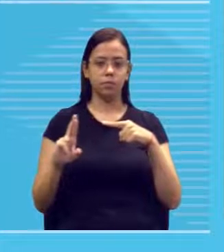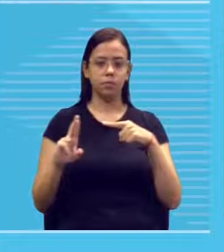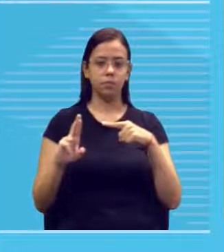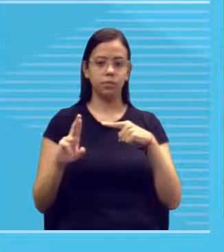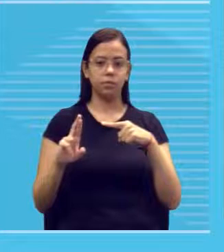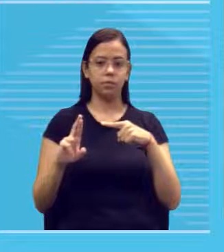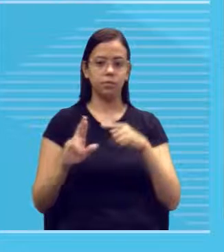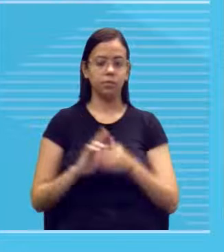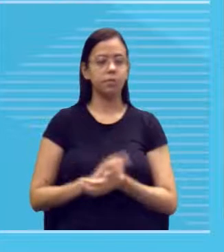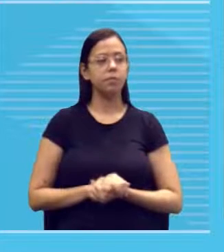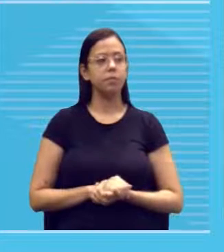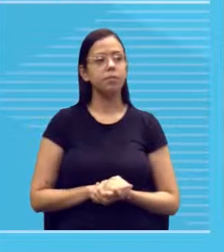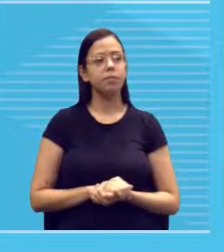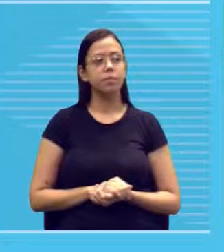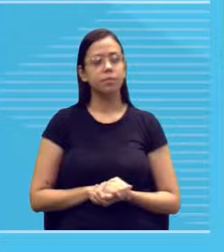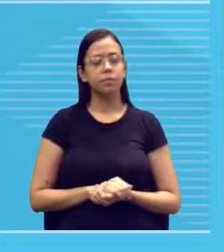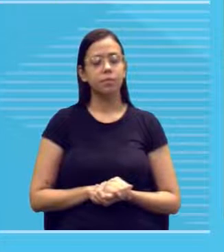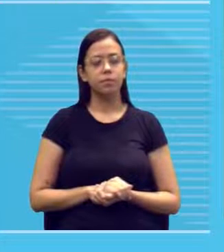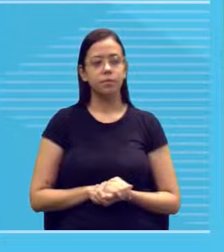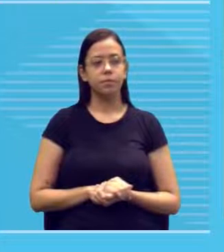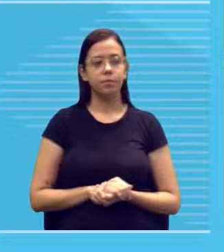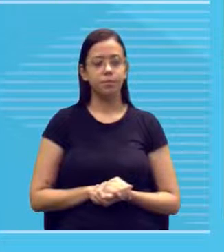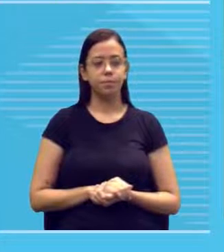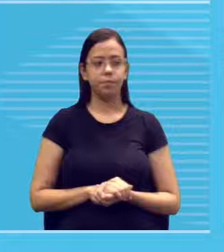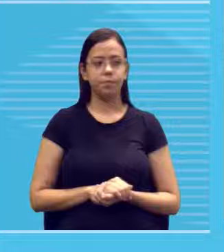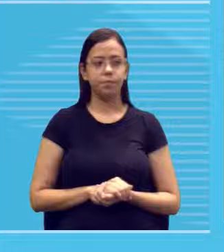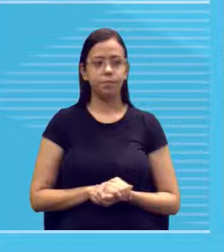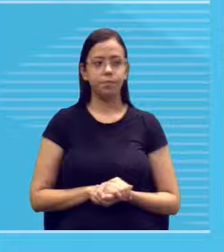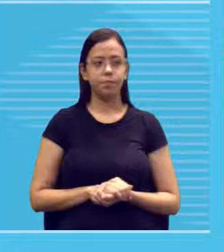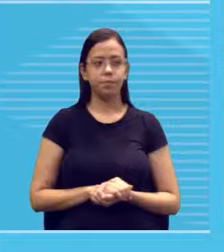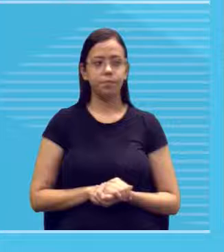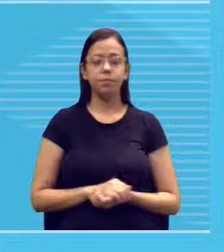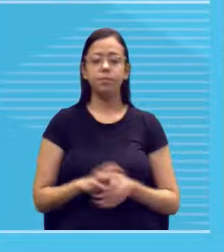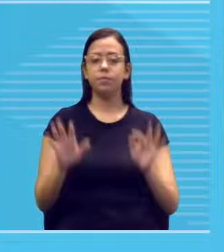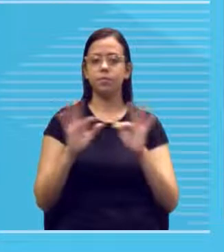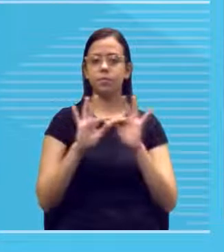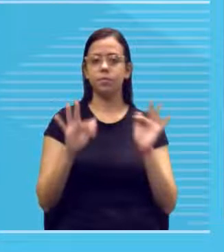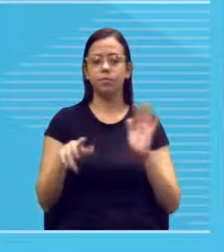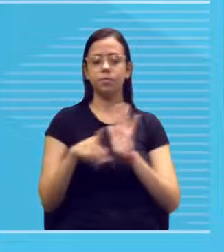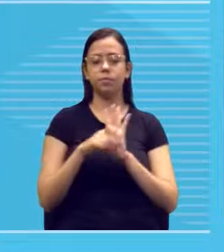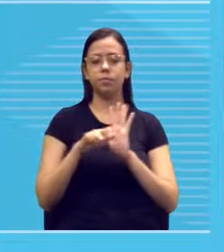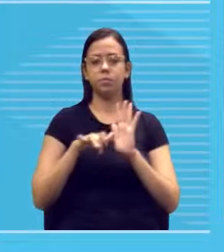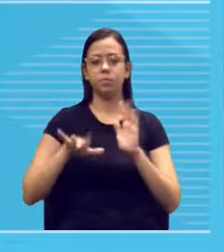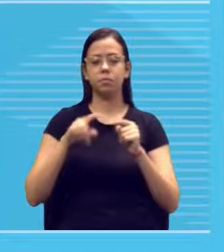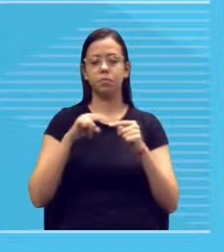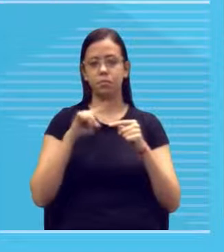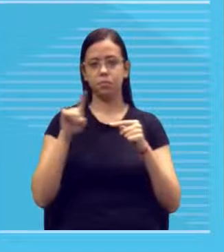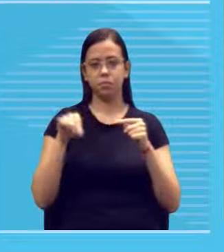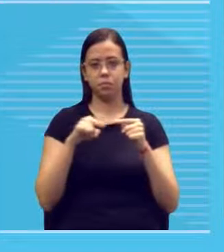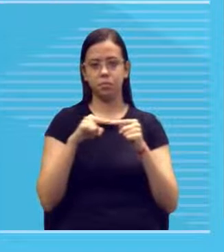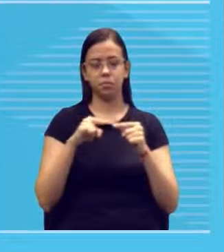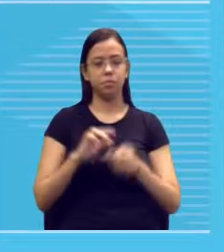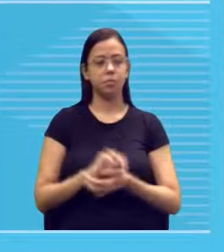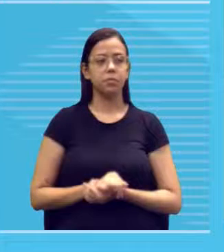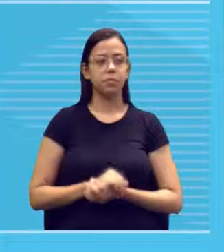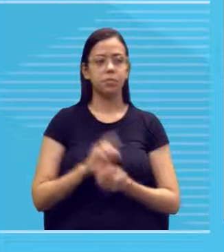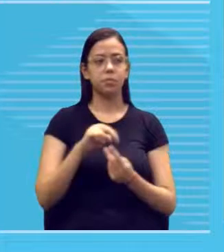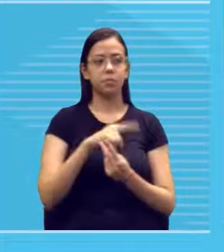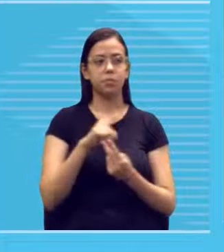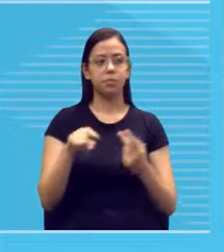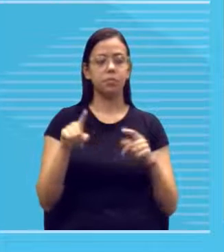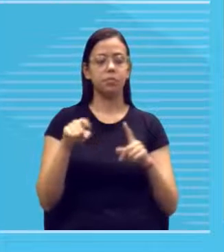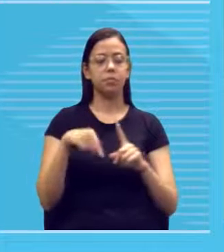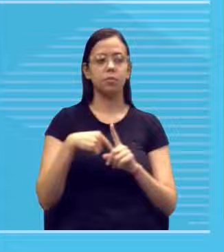tá tem um símbolo R aí ó Aí está a fórmula da área do círculo pi vezes